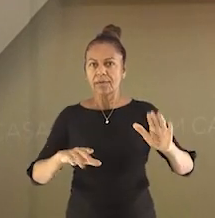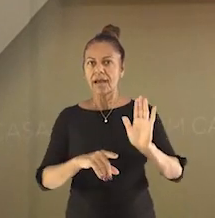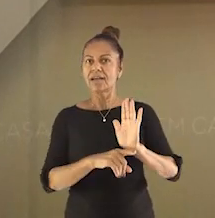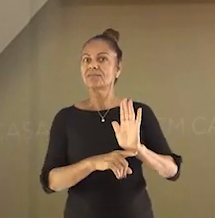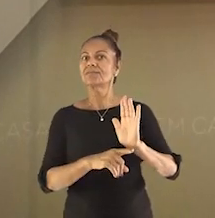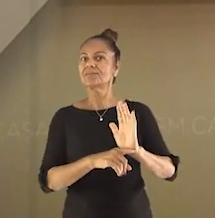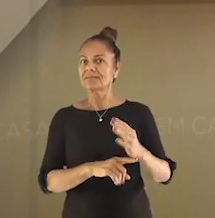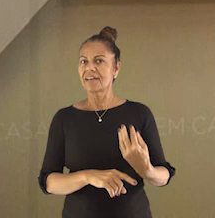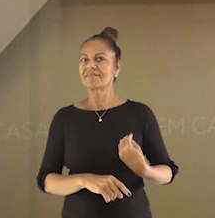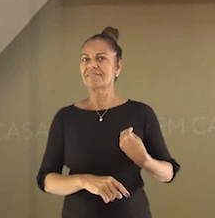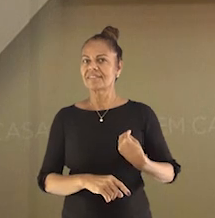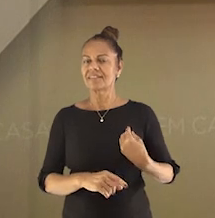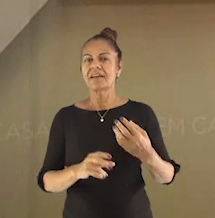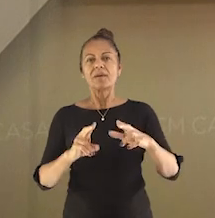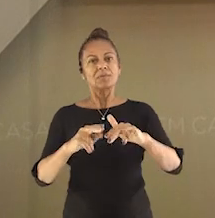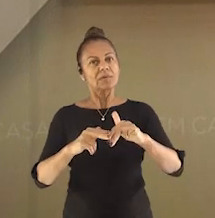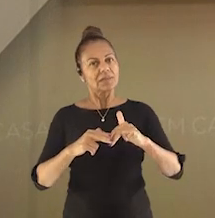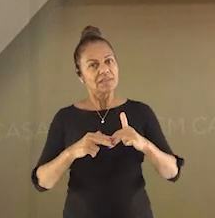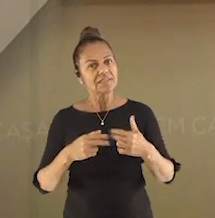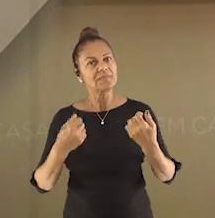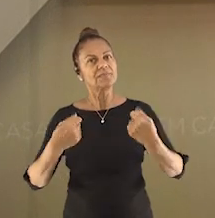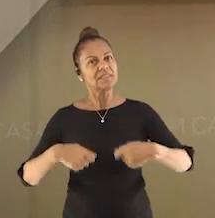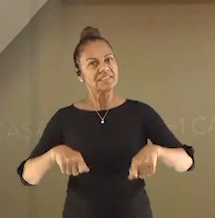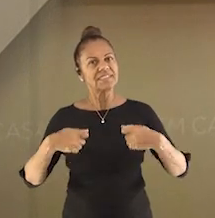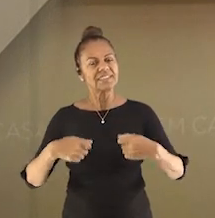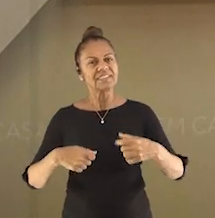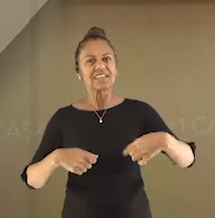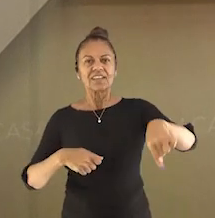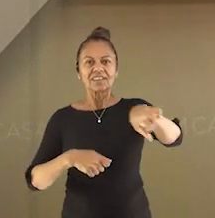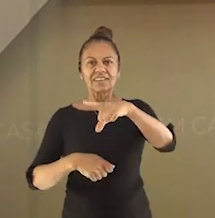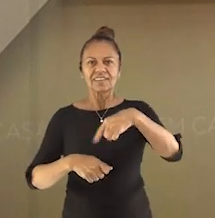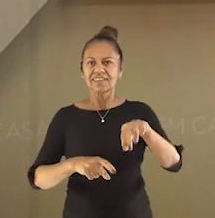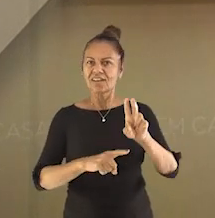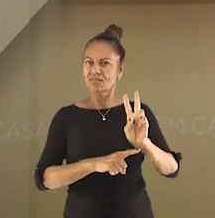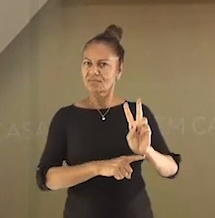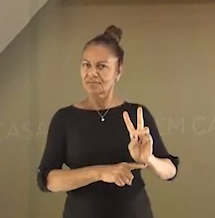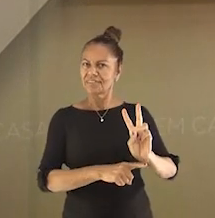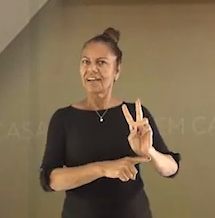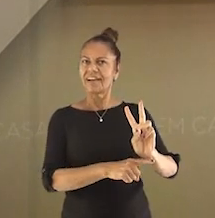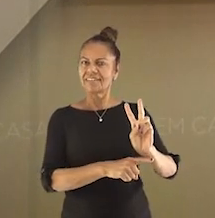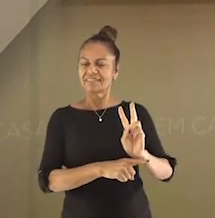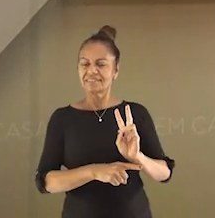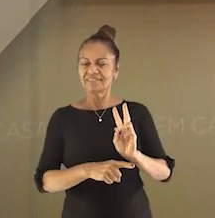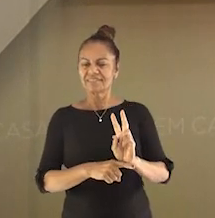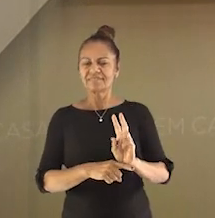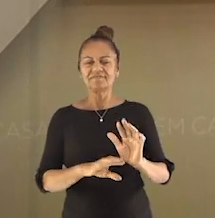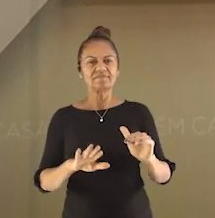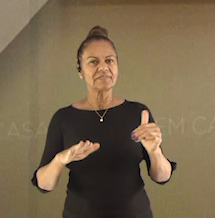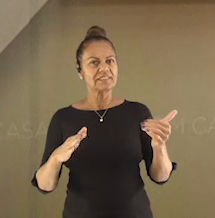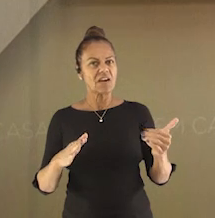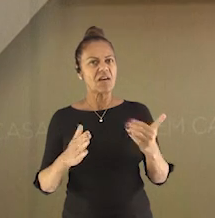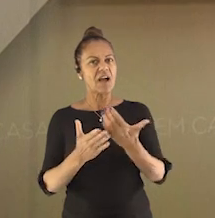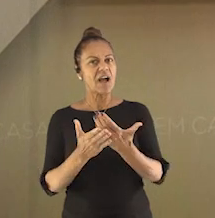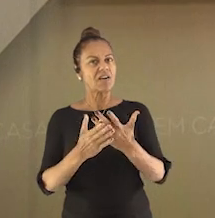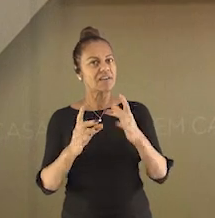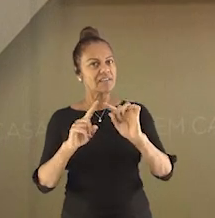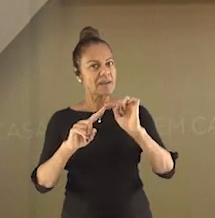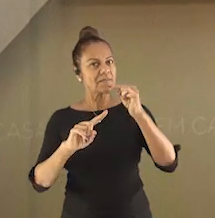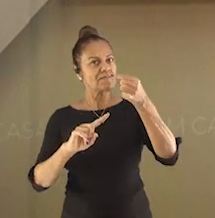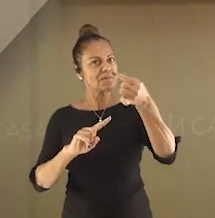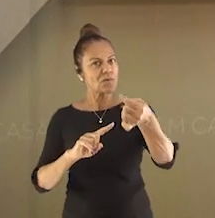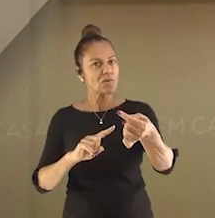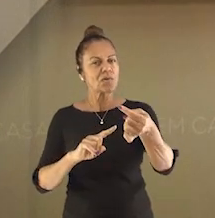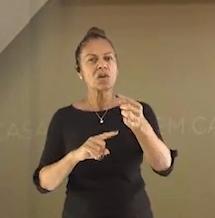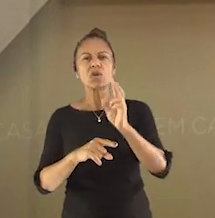necessário que cuidemos dele. Mas sobre os cuidados que devemos ter, falaremos sobre isso em outra aula.